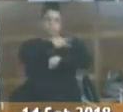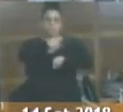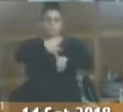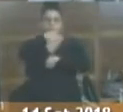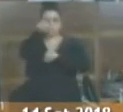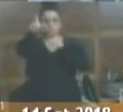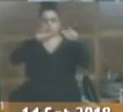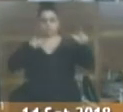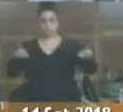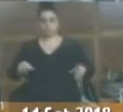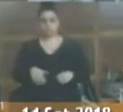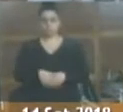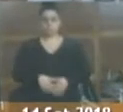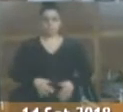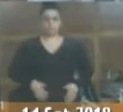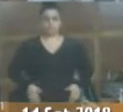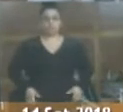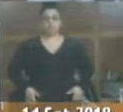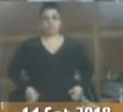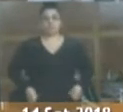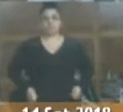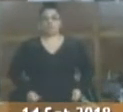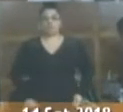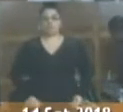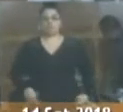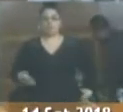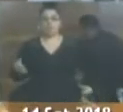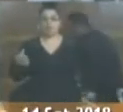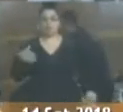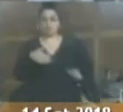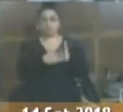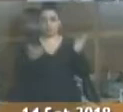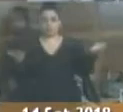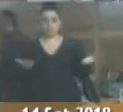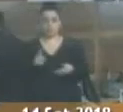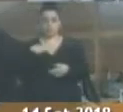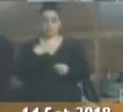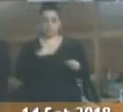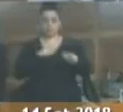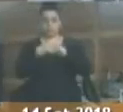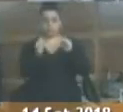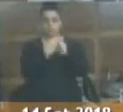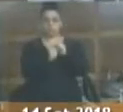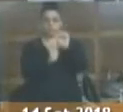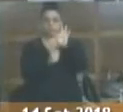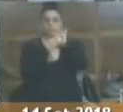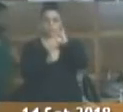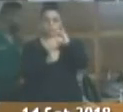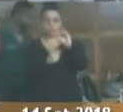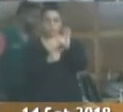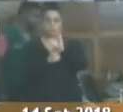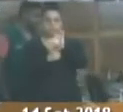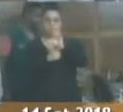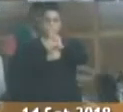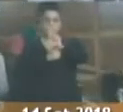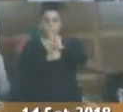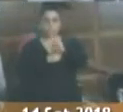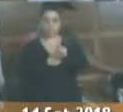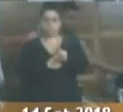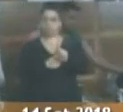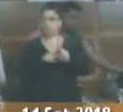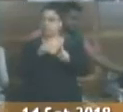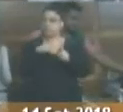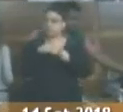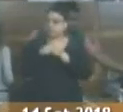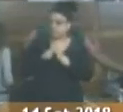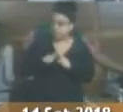Um deles, a gente trabalha até hoje com a Fiocruz. Toda vez que a gente tem algum problema, a gente recorre à Fiocruz,